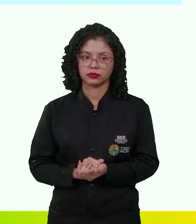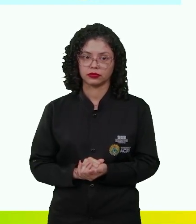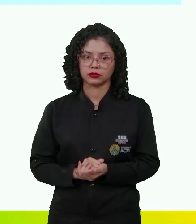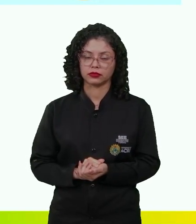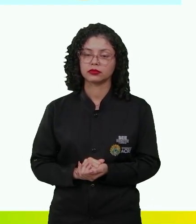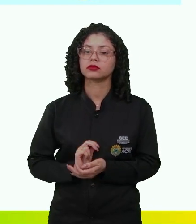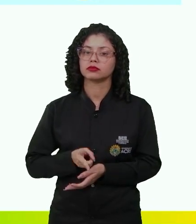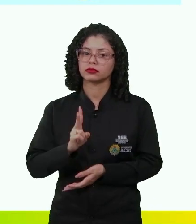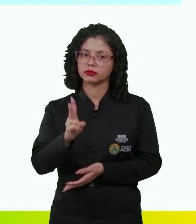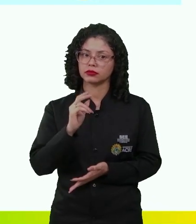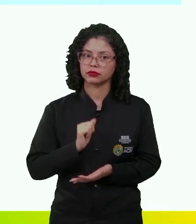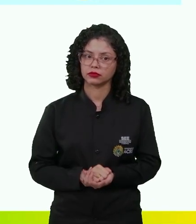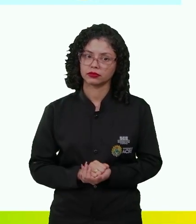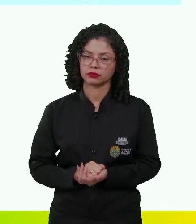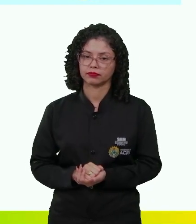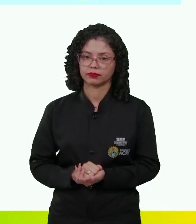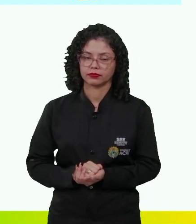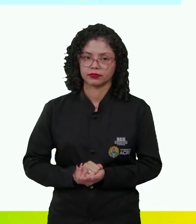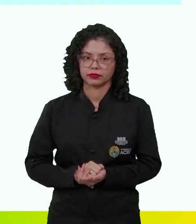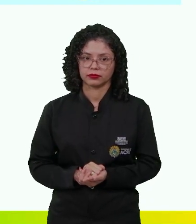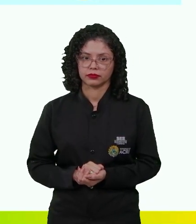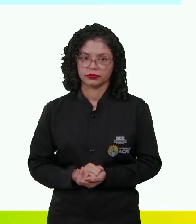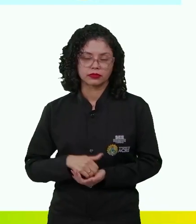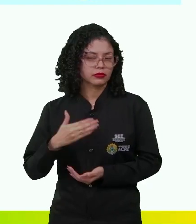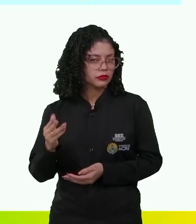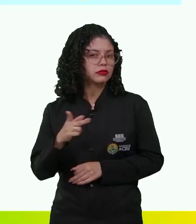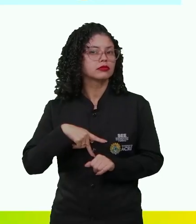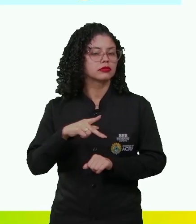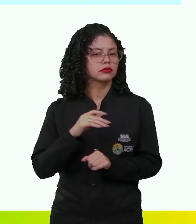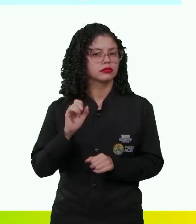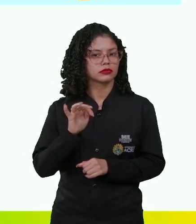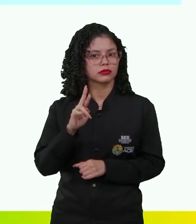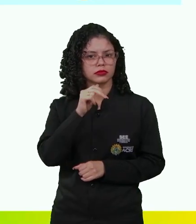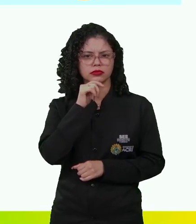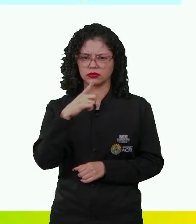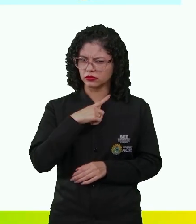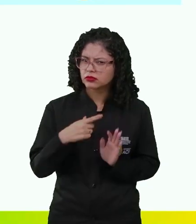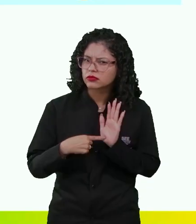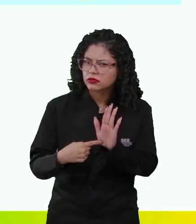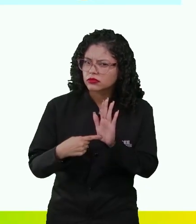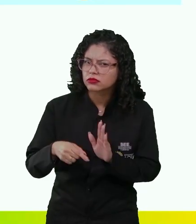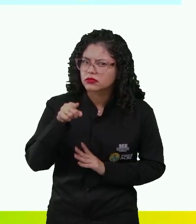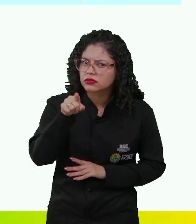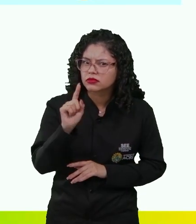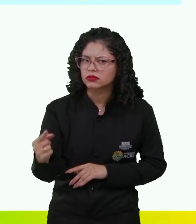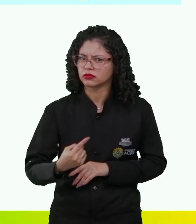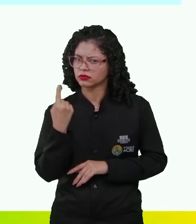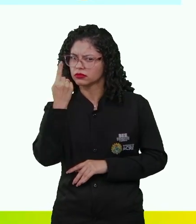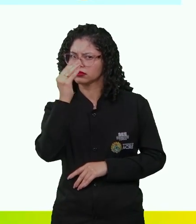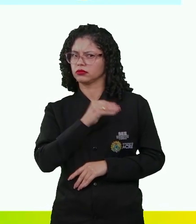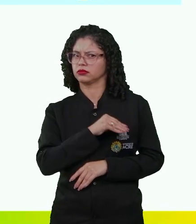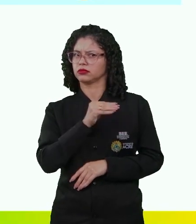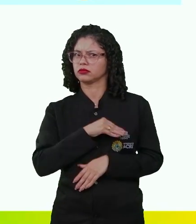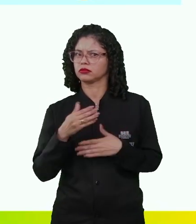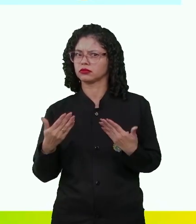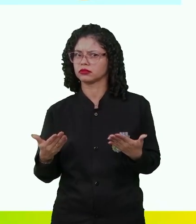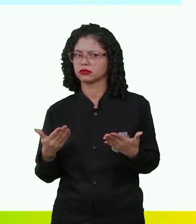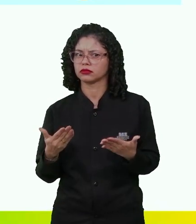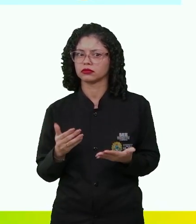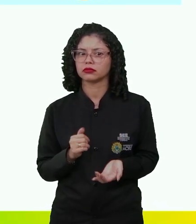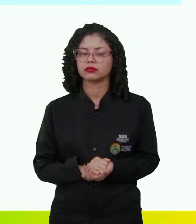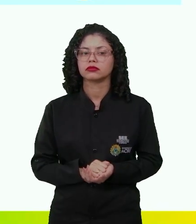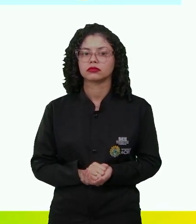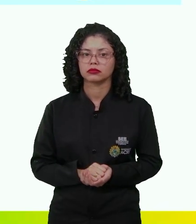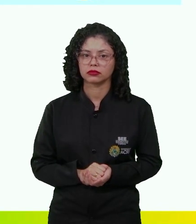e industrialização intensa. Os países subdesenvolvidos apresentam alta renda per capita?